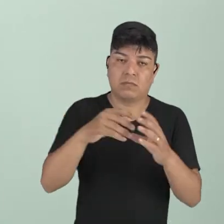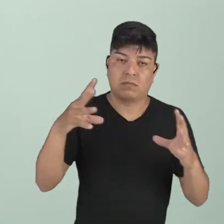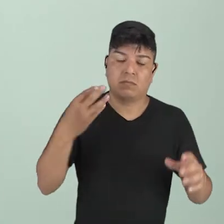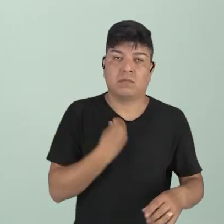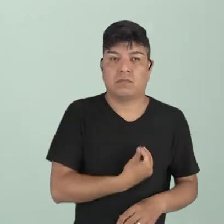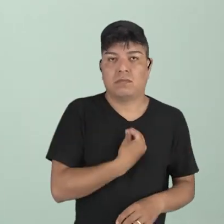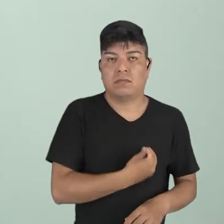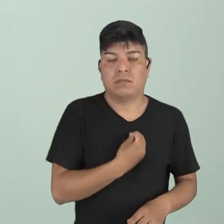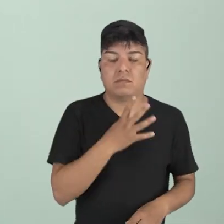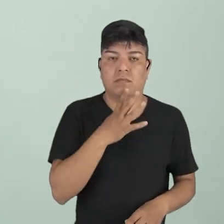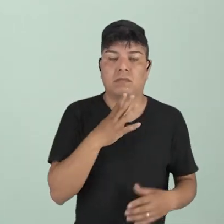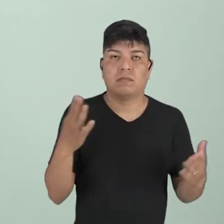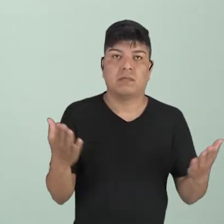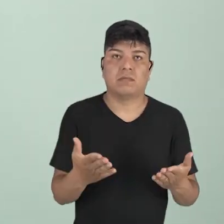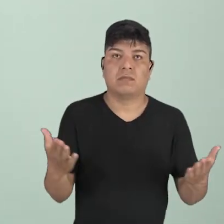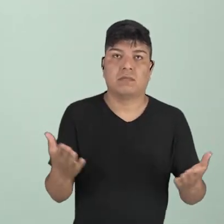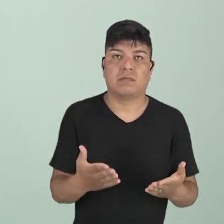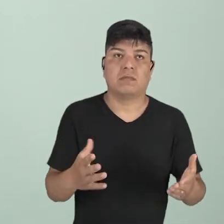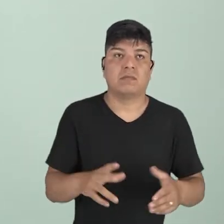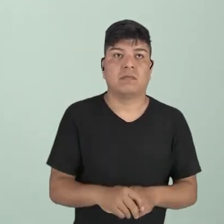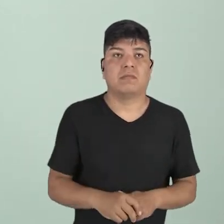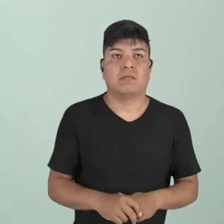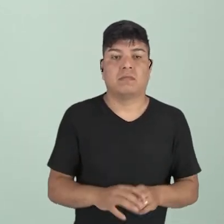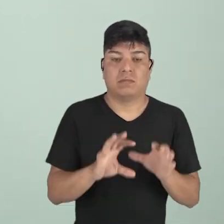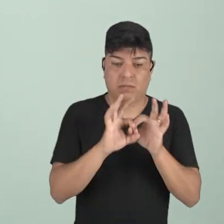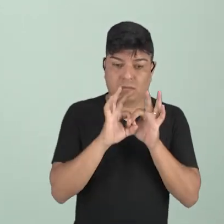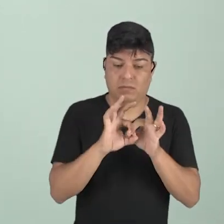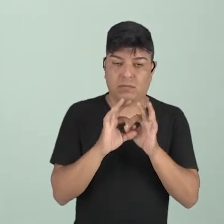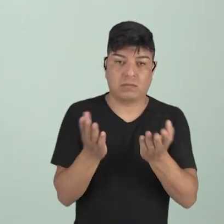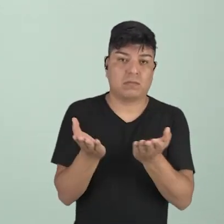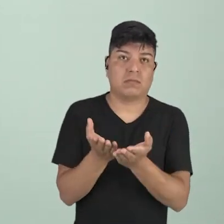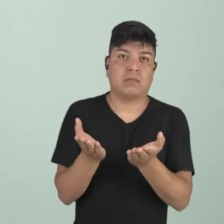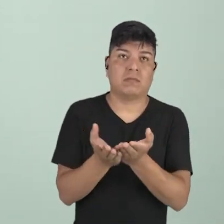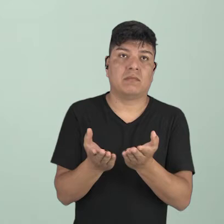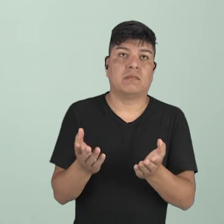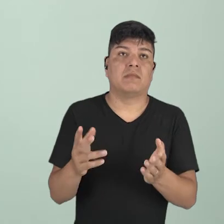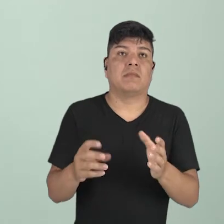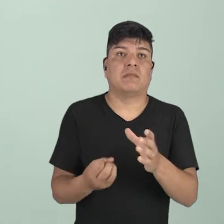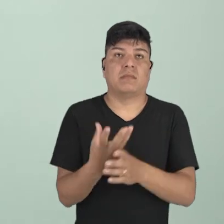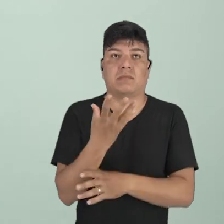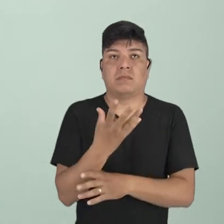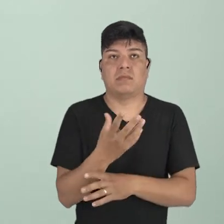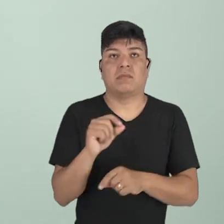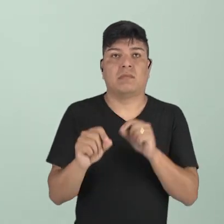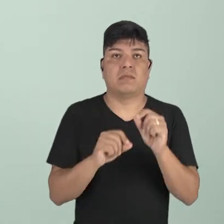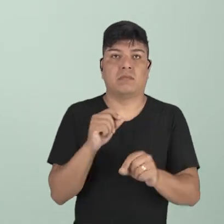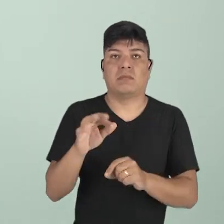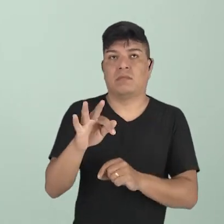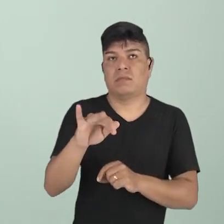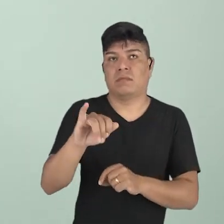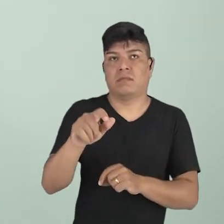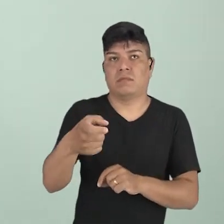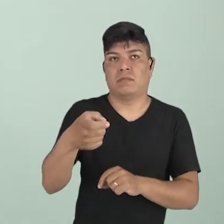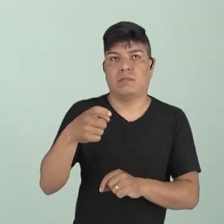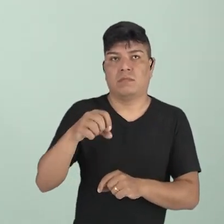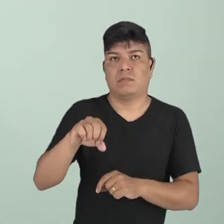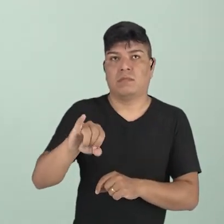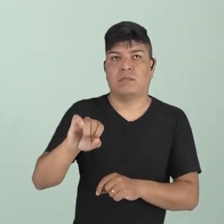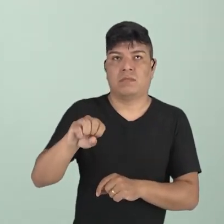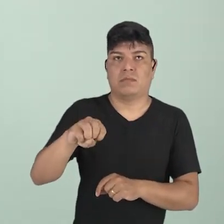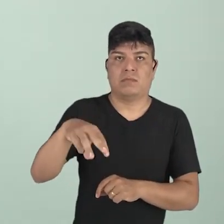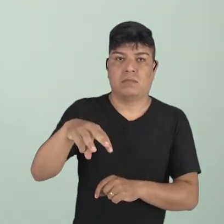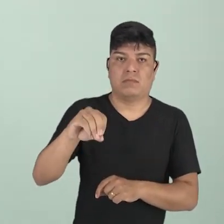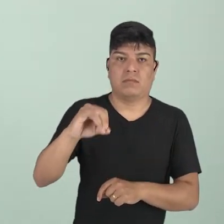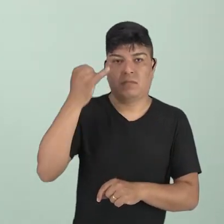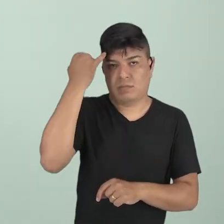vida como nós conhecemos hoje, tá? Aliado ao criacionismo, nós temos outra teoria, que é o fixismo. O que é o fixismo? É a ideia